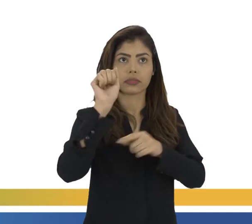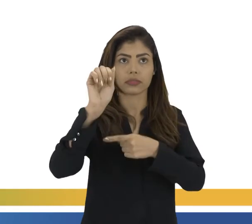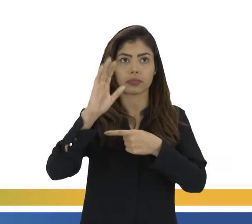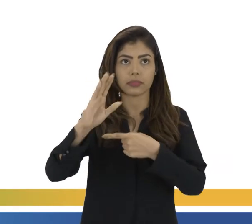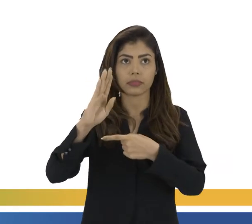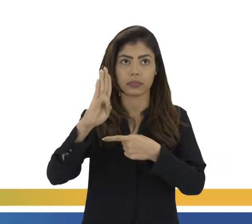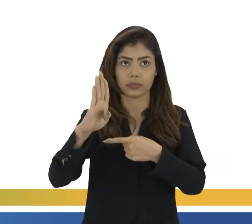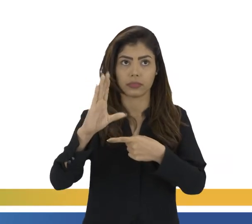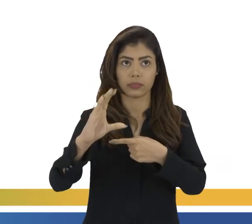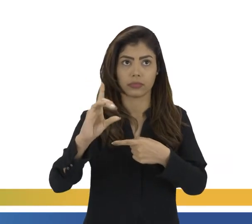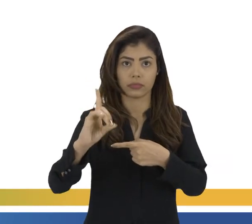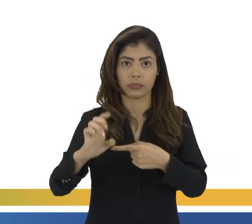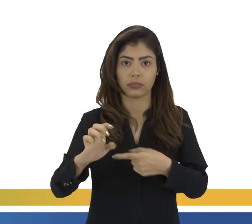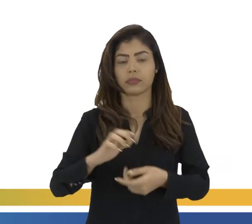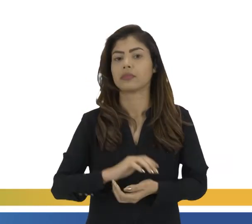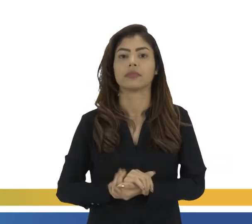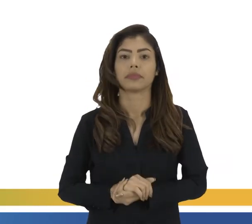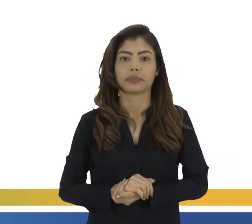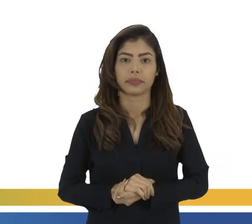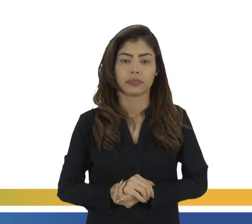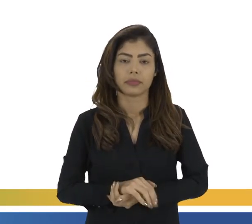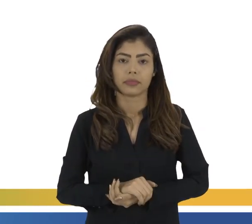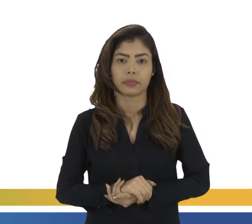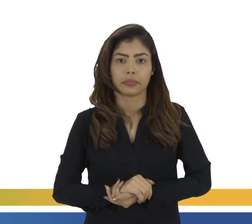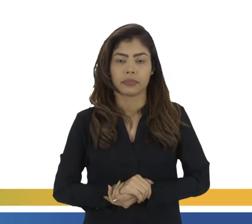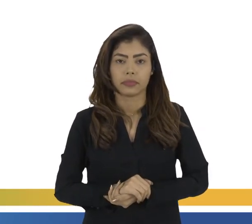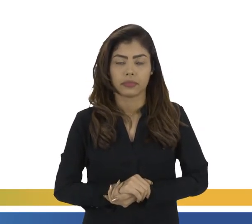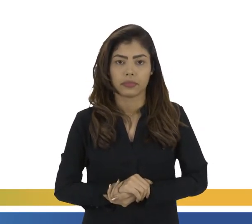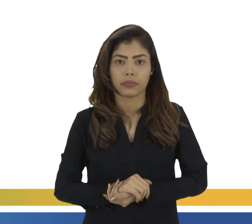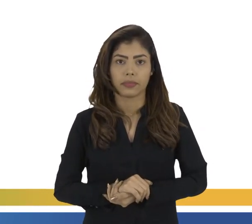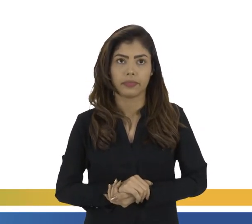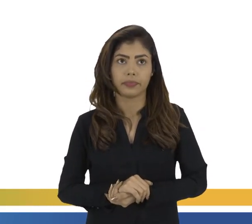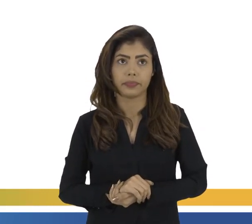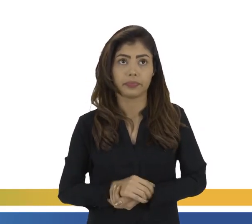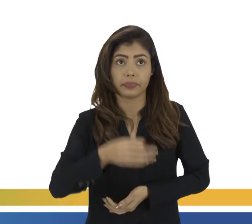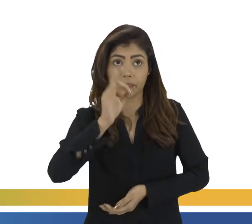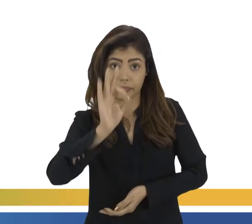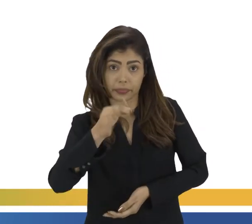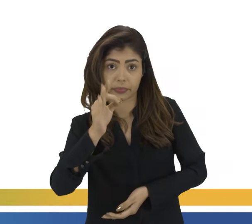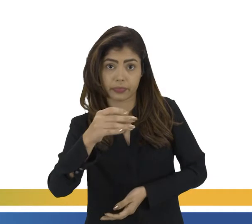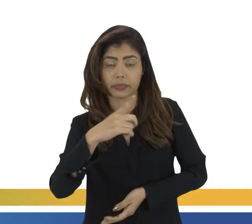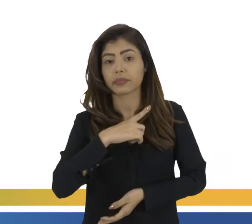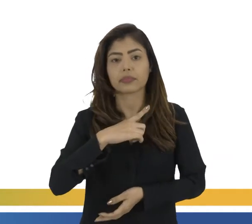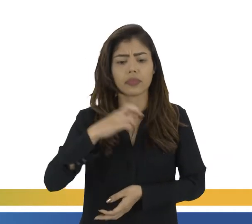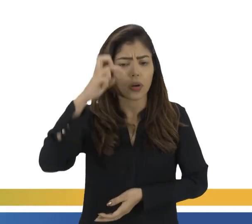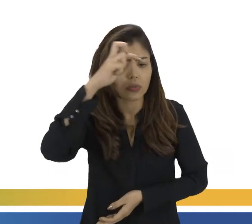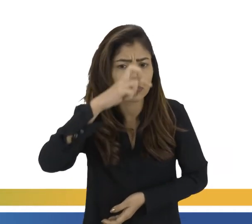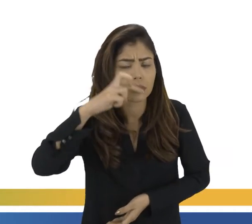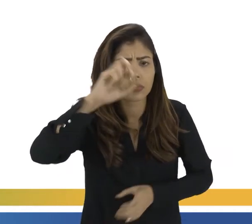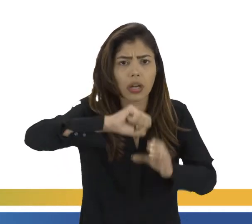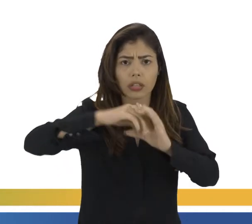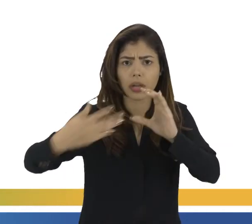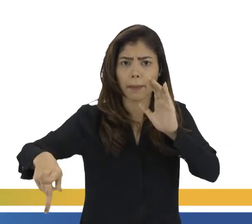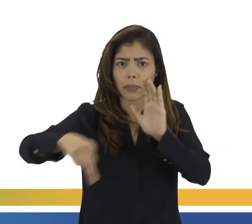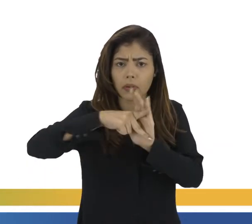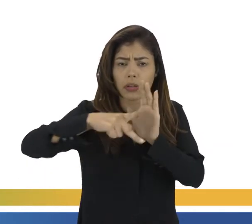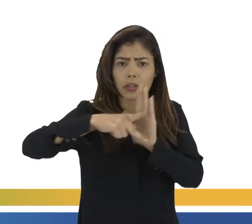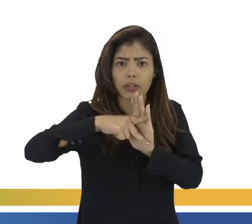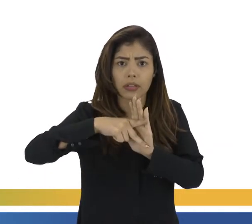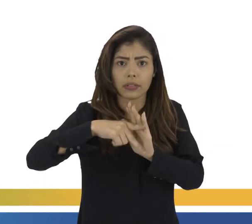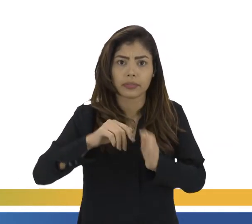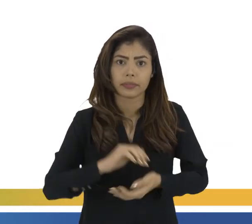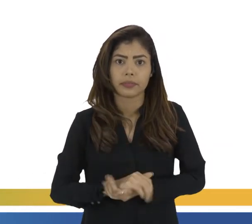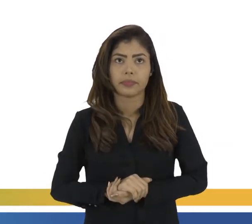5 opções, né? Do A até a letra E. Então, com certeza, se o aluno for analisar, se é uma característica exclusiva